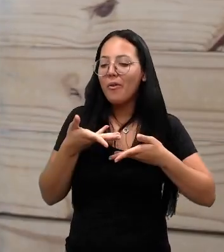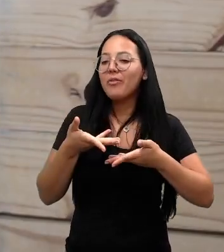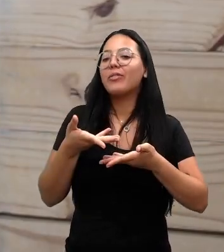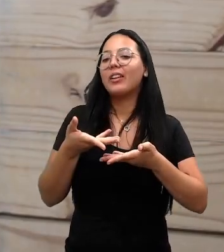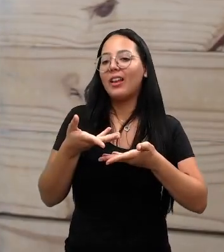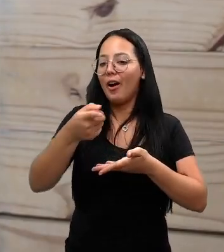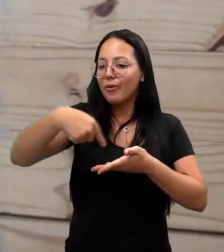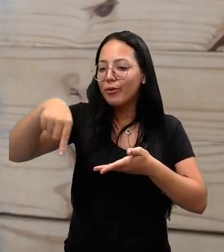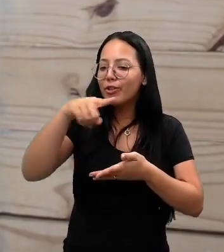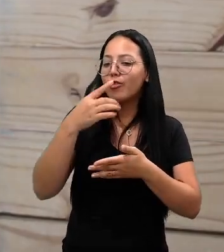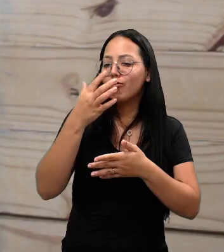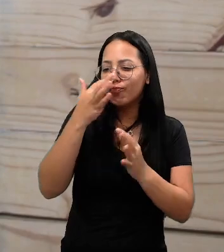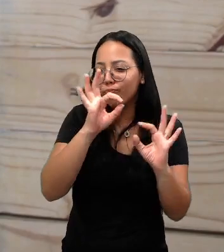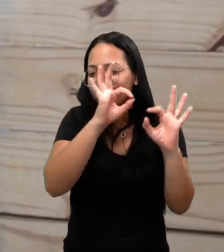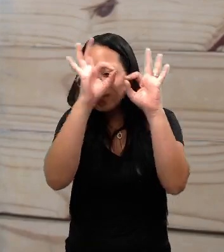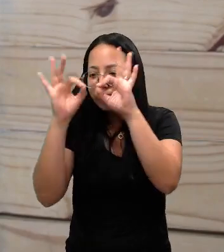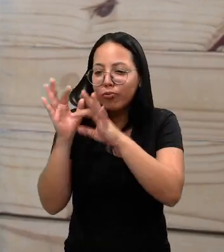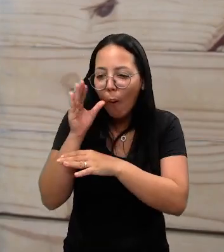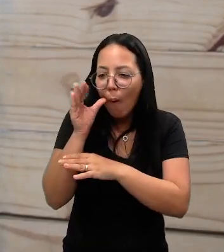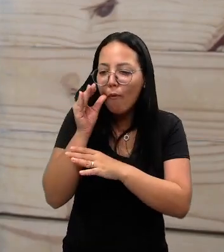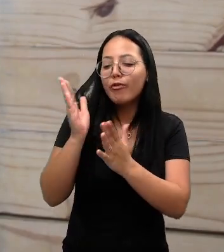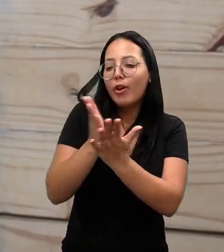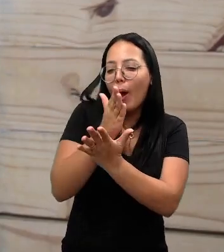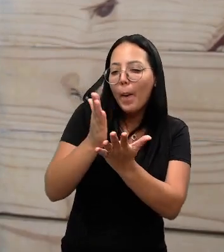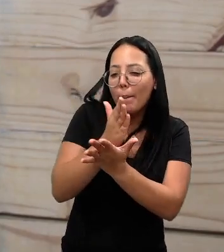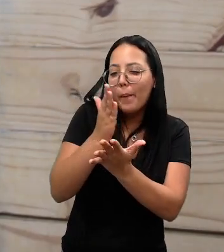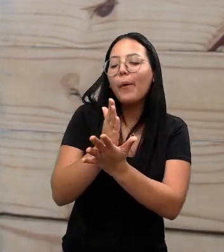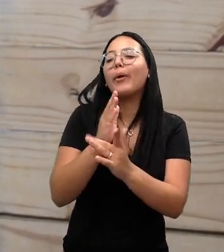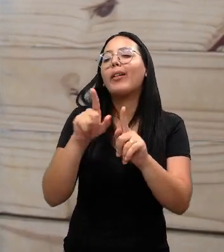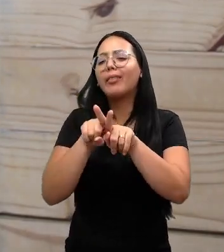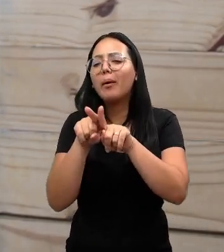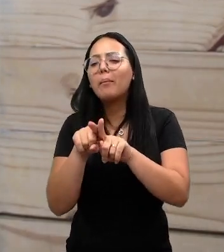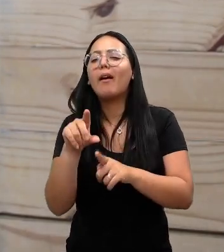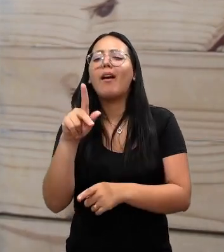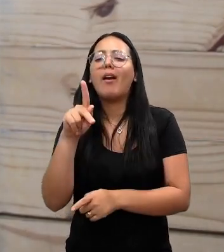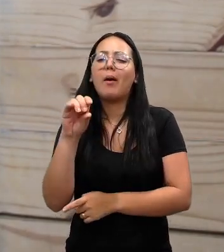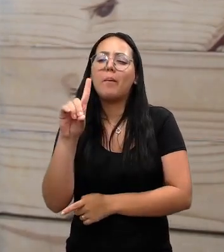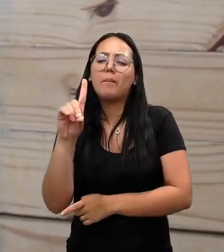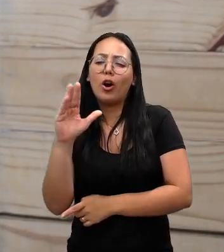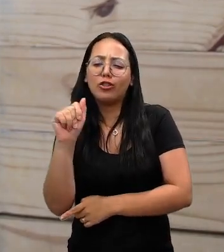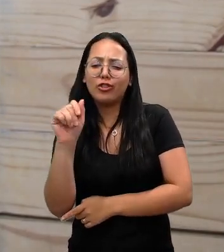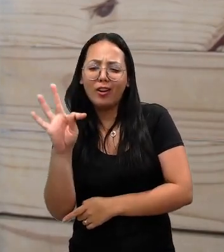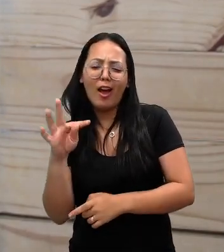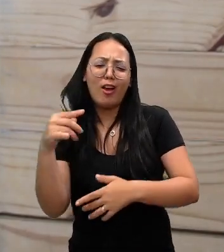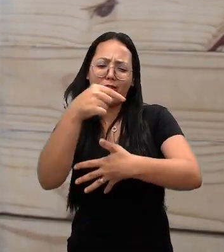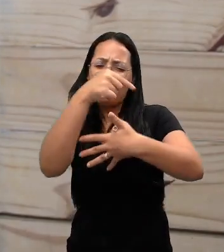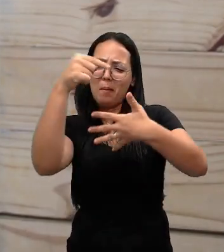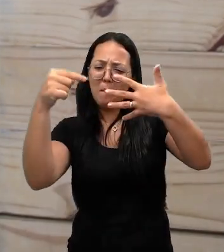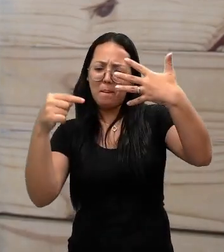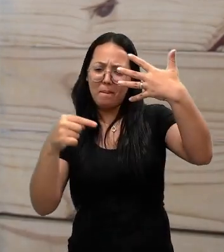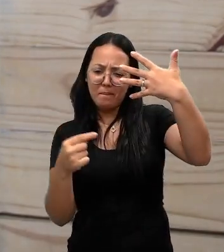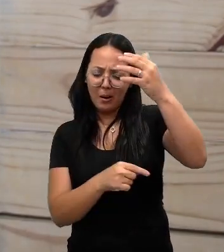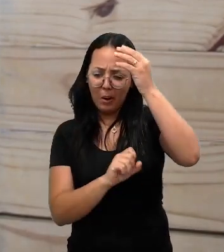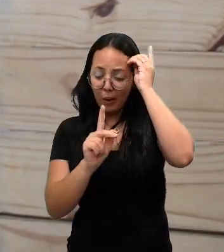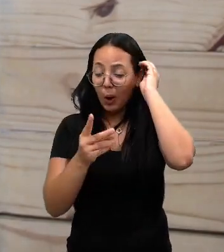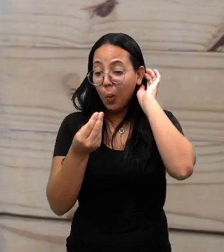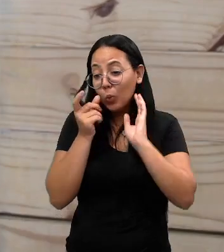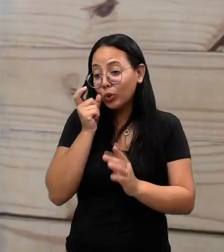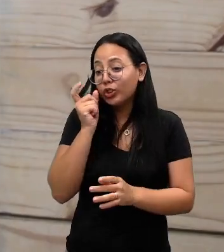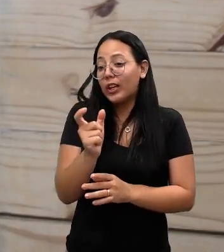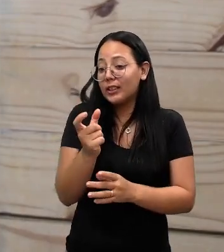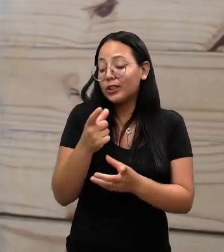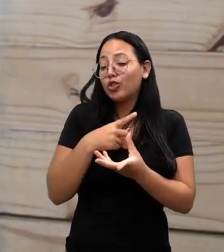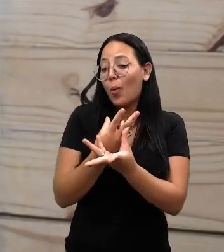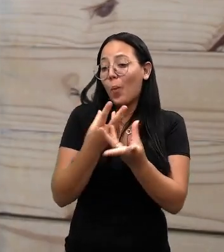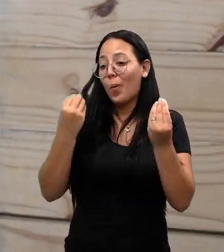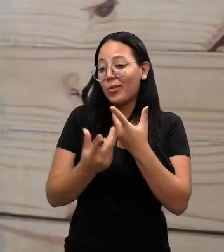a conferir o nosso e-book, escutar o nosso podcast, dar uma olhadinha dos nossos artefatos. Lá está muito interessante, tem